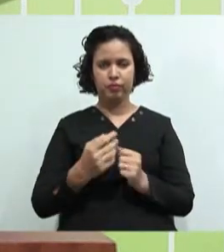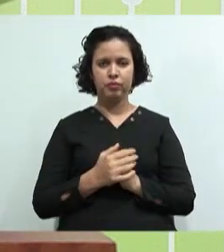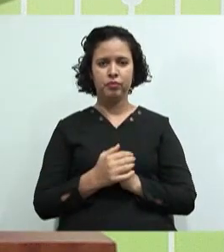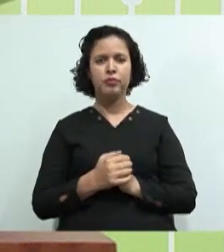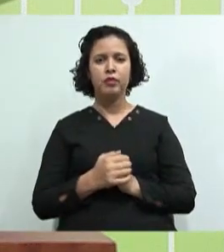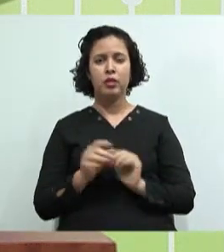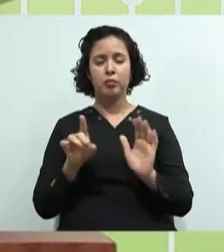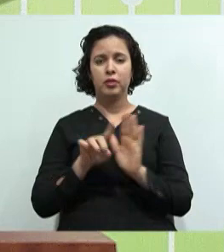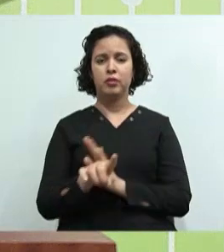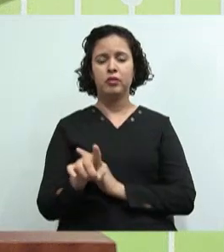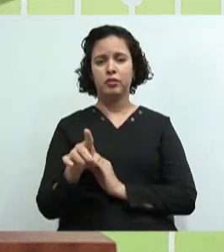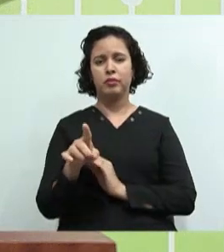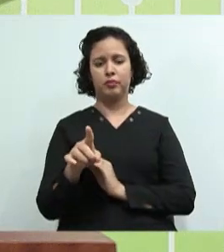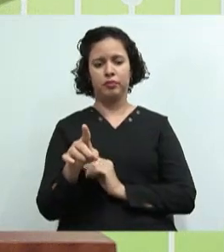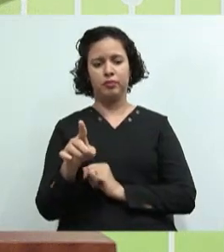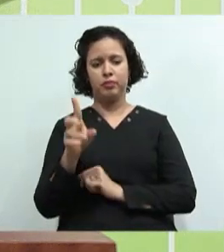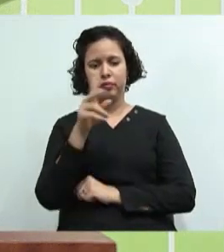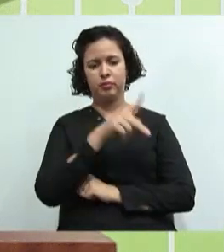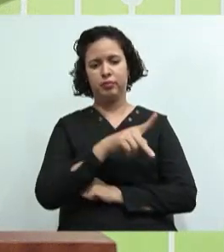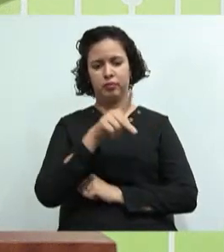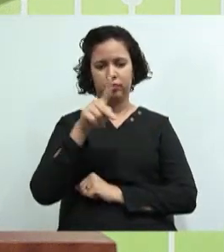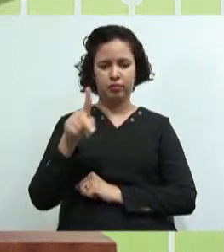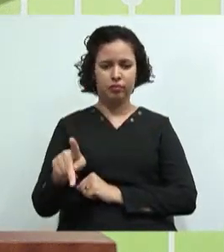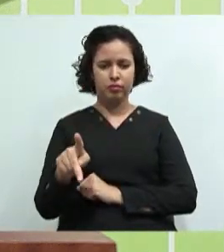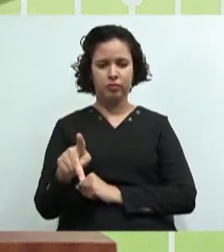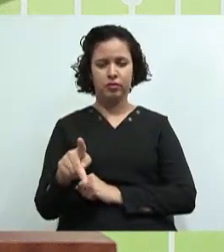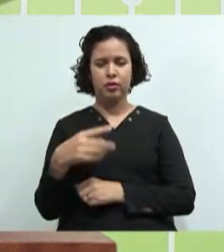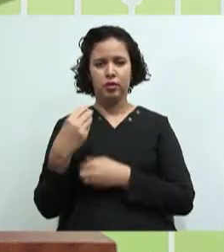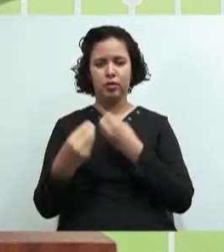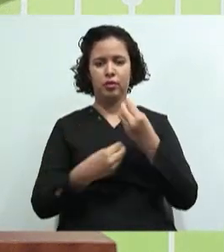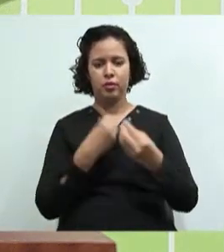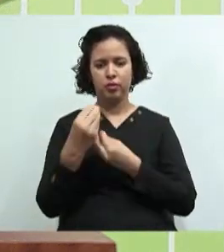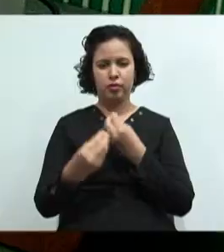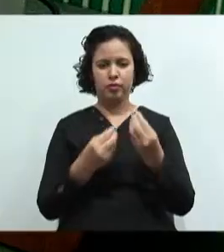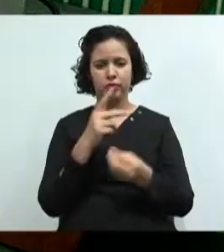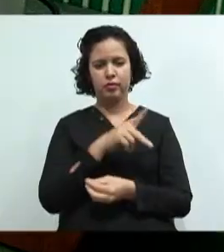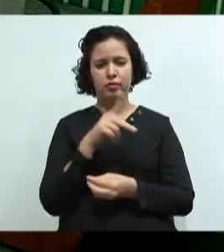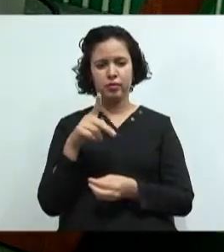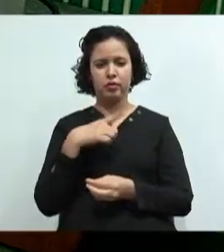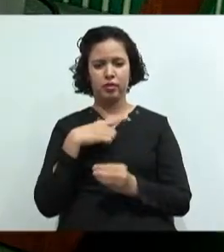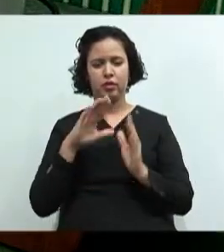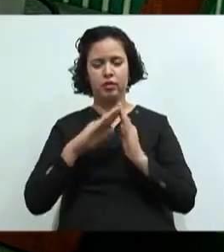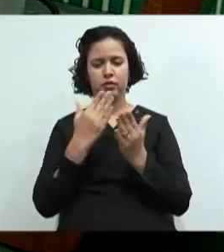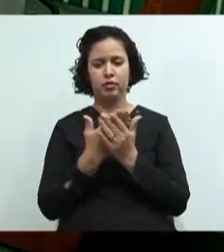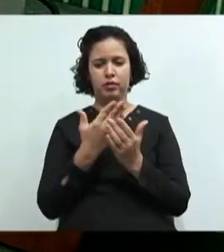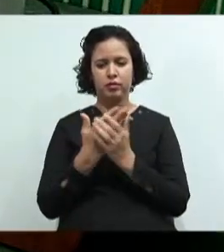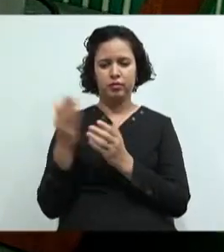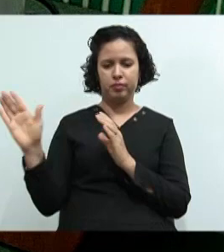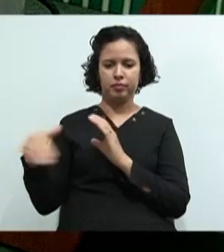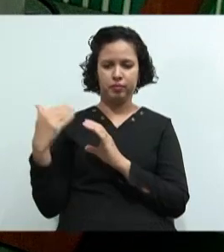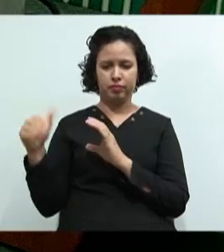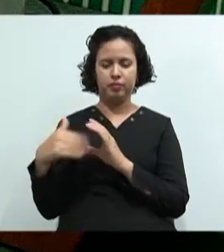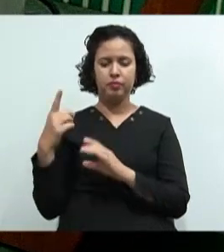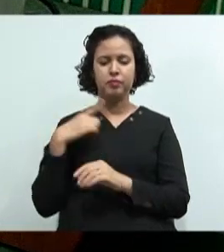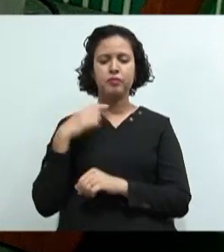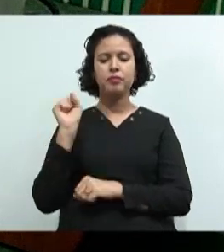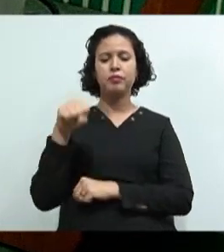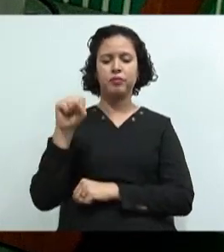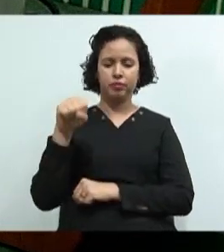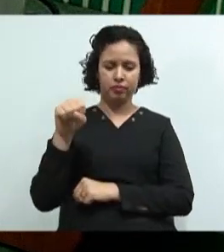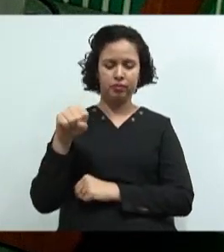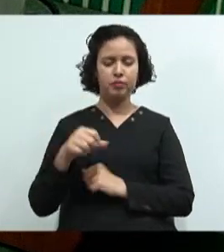do meu amigo, professor Jorge Washington. Como é que estamos aí, professor? Tem escola que mandou? Vamos lá, professor. Sim, nós temos